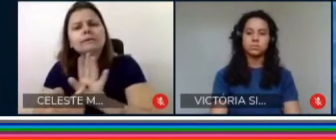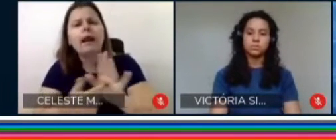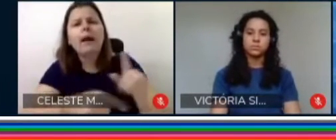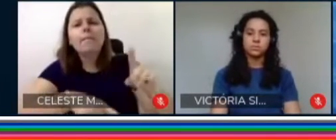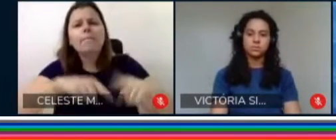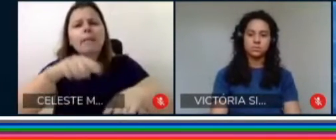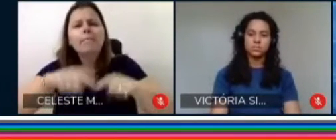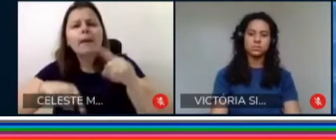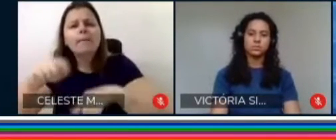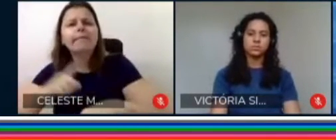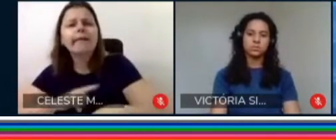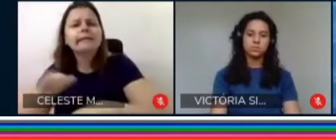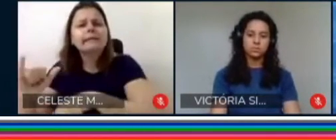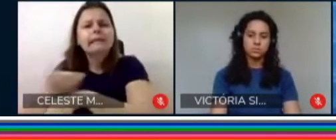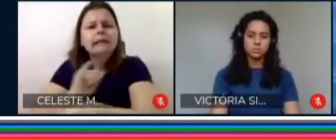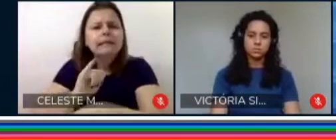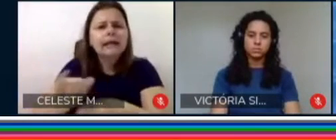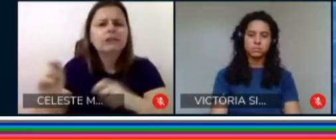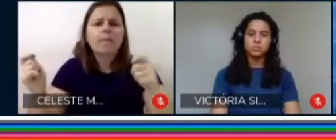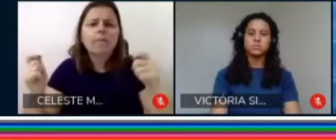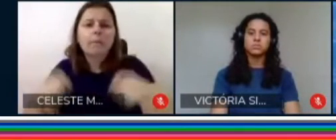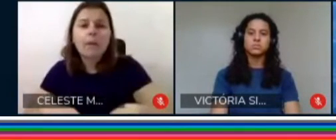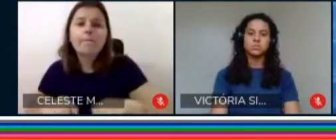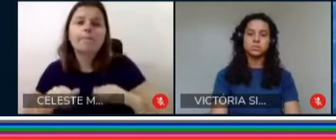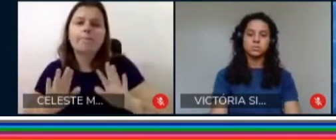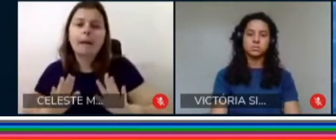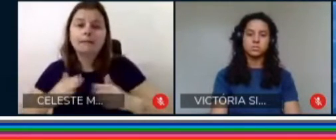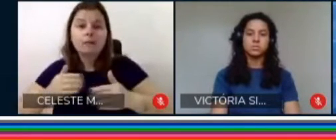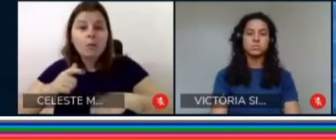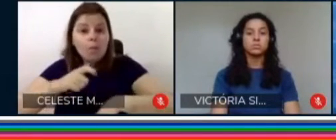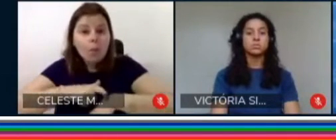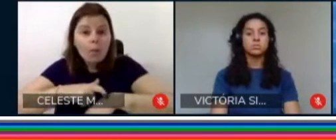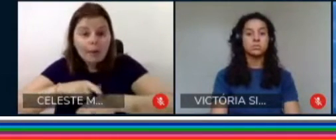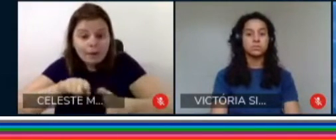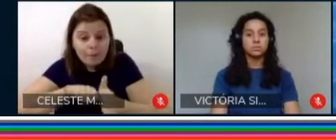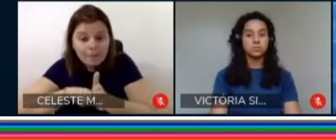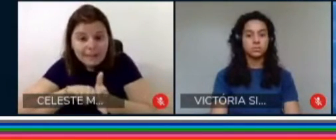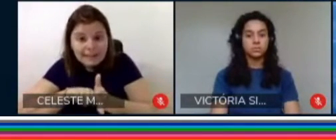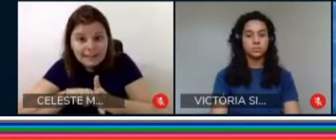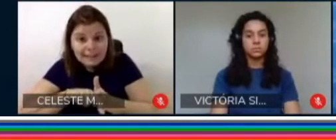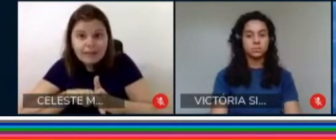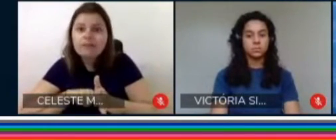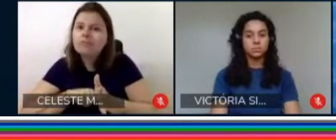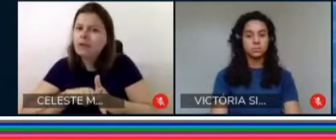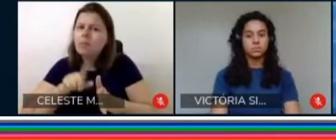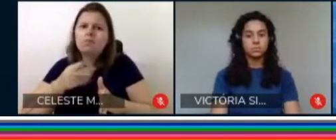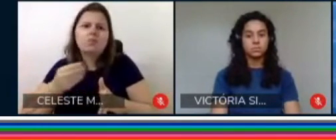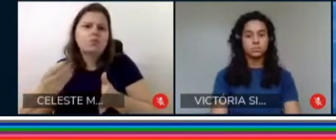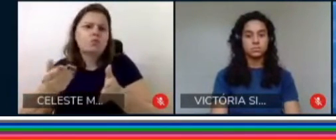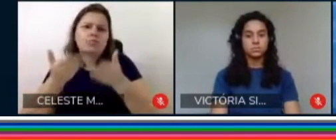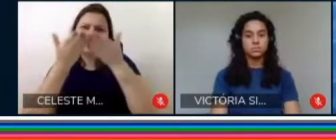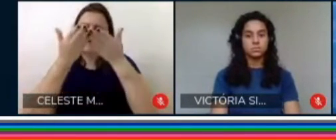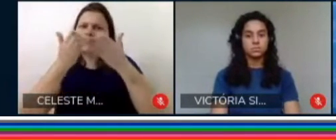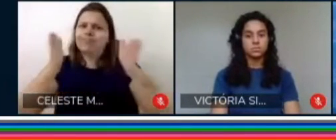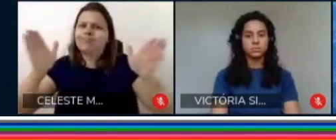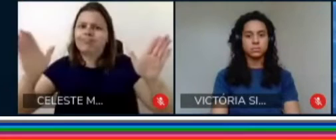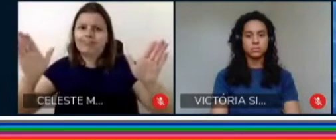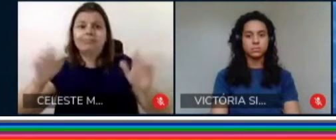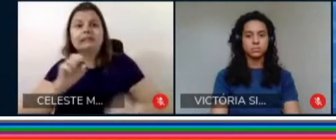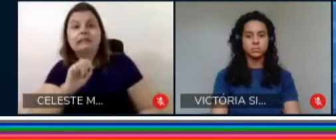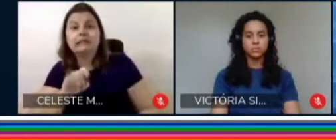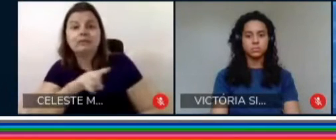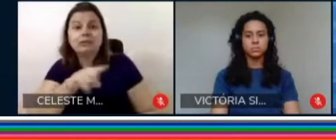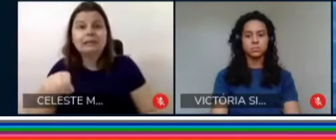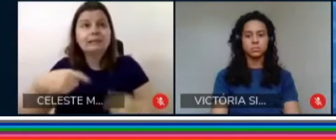mostra possibilidades, mas é óbvio que o processo de pesquisa é muito mais amplo do que isso, né? E se vocês precisarem de